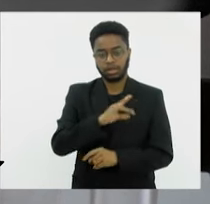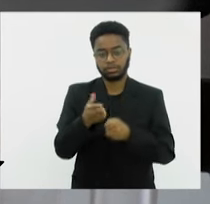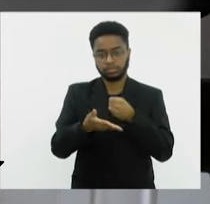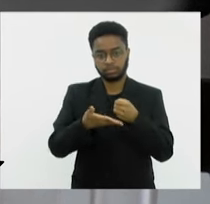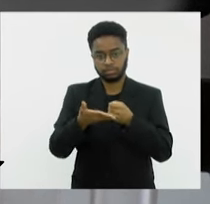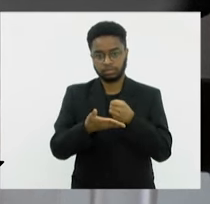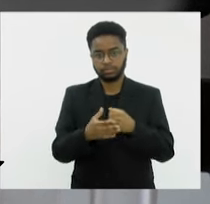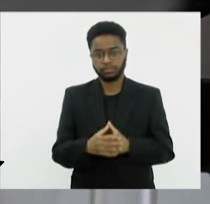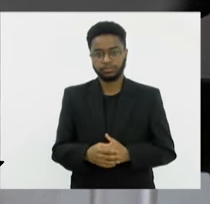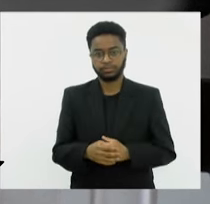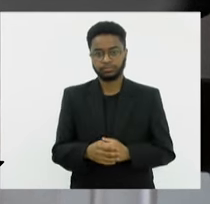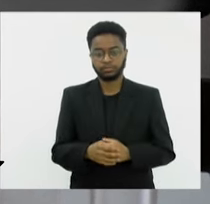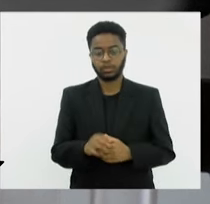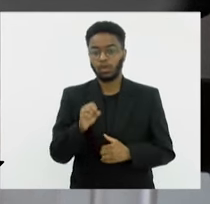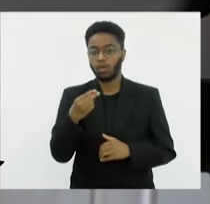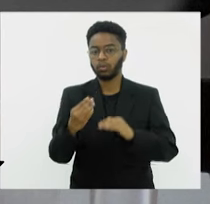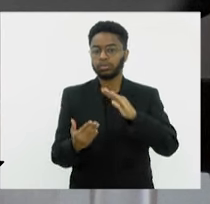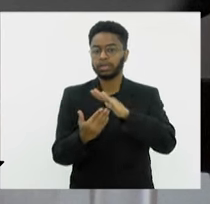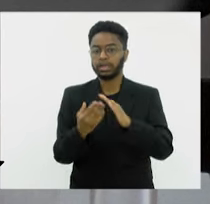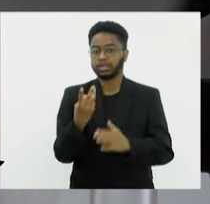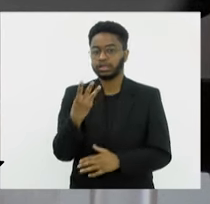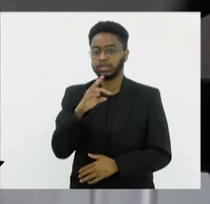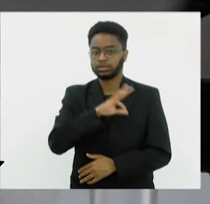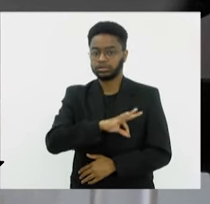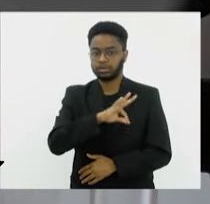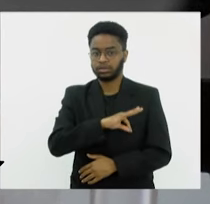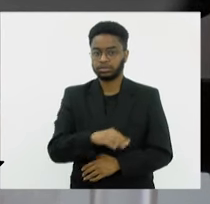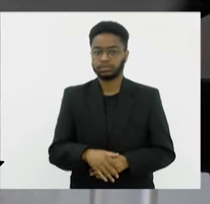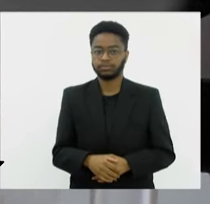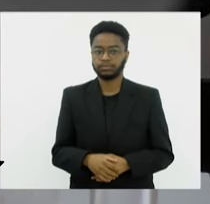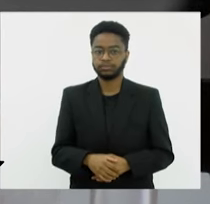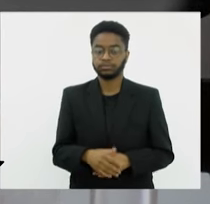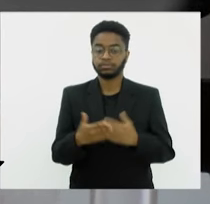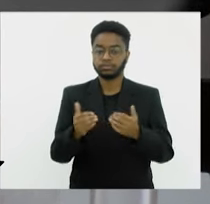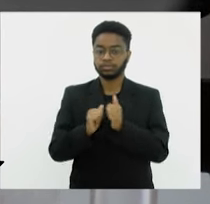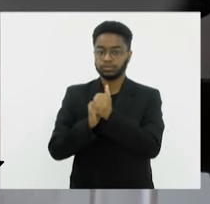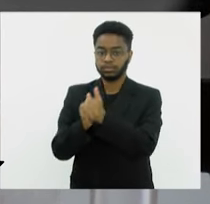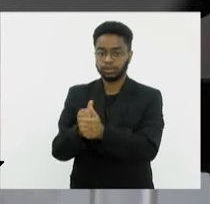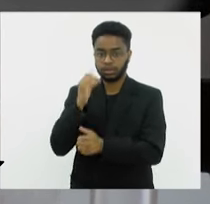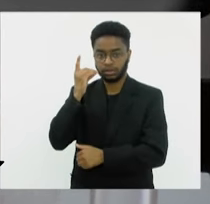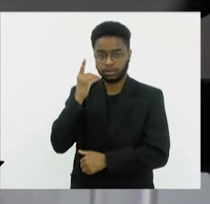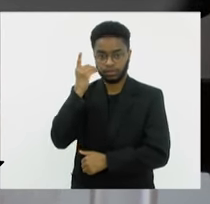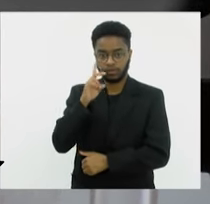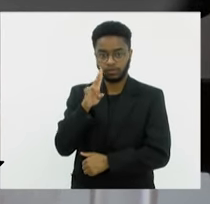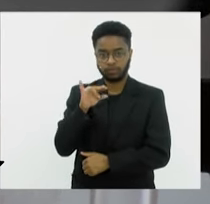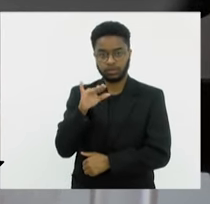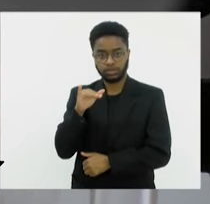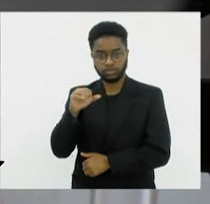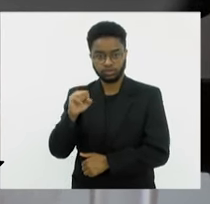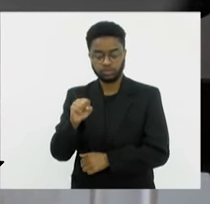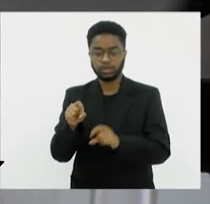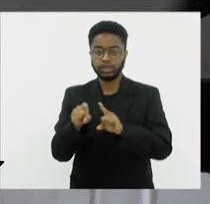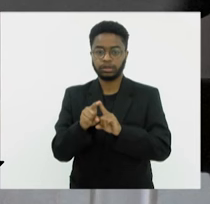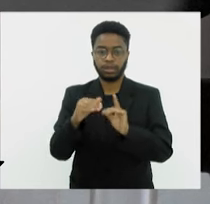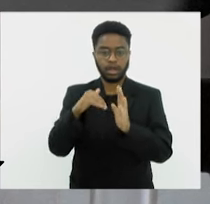3 salários mínimos. Então, na linha do deputado Vinícius Cozzolino, também está entendendo a Câmara Federal que